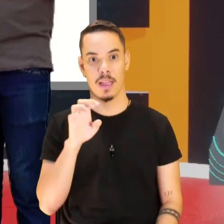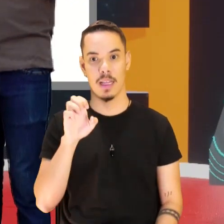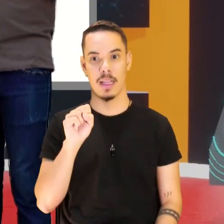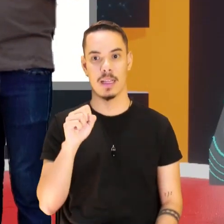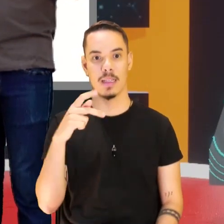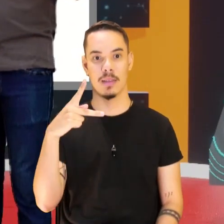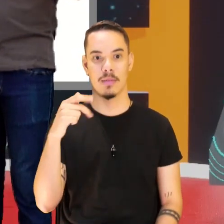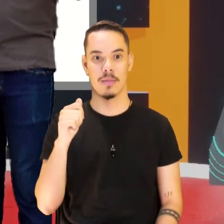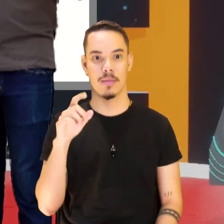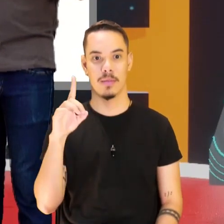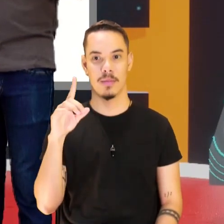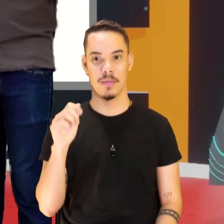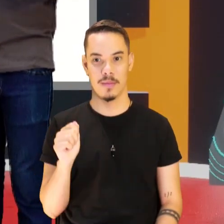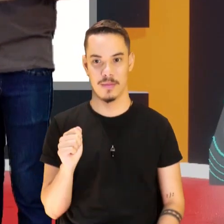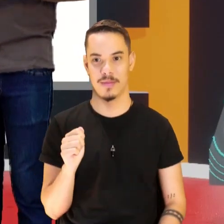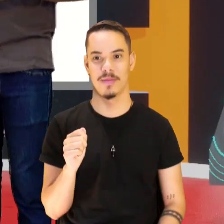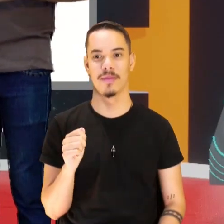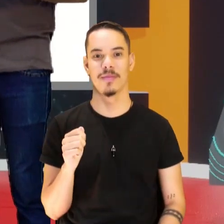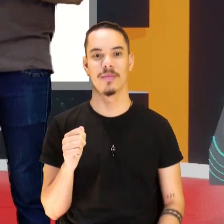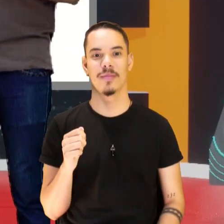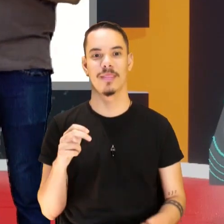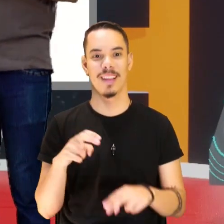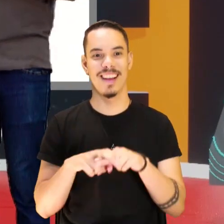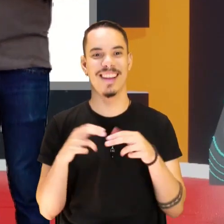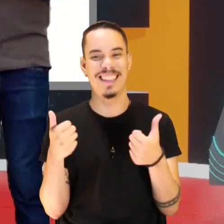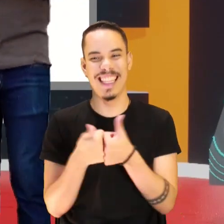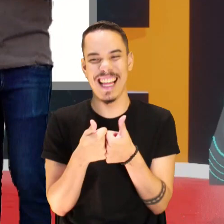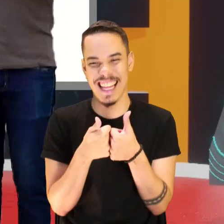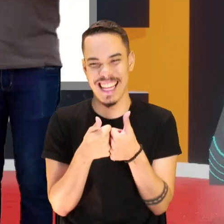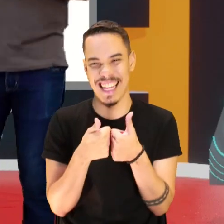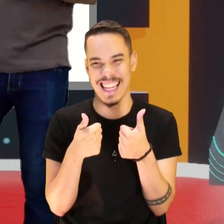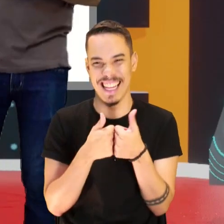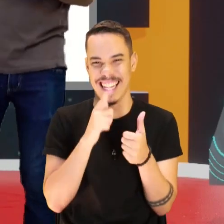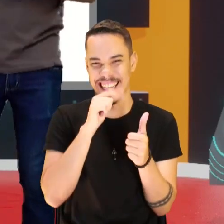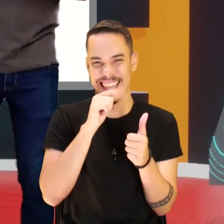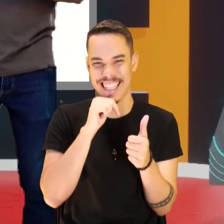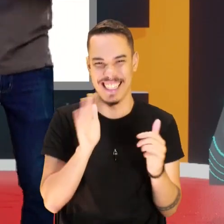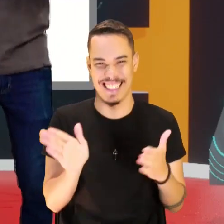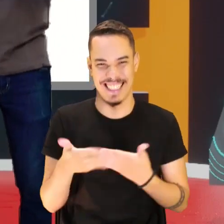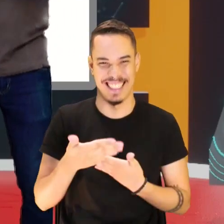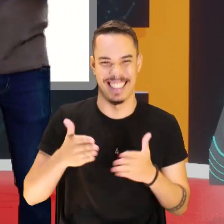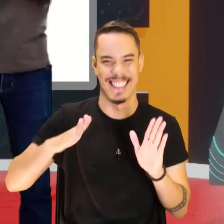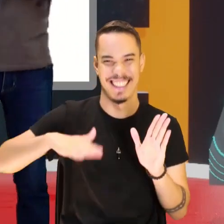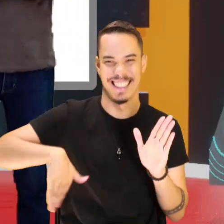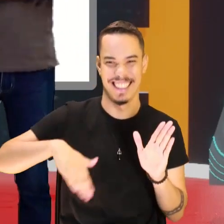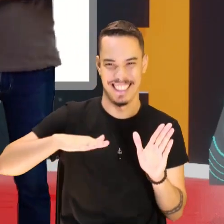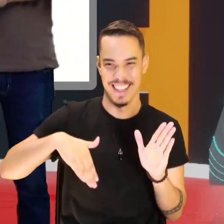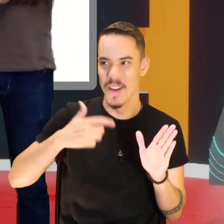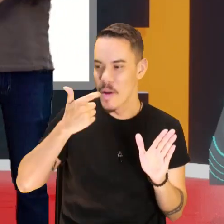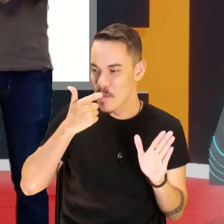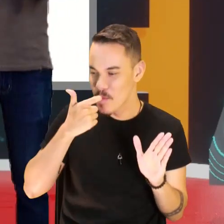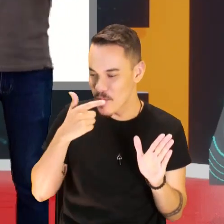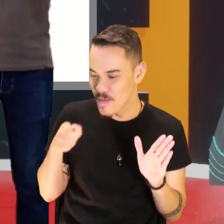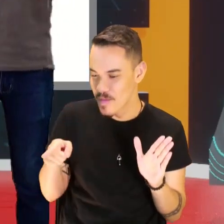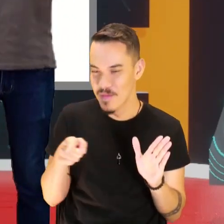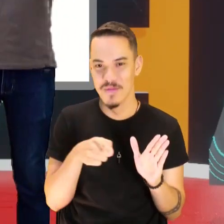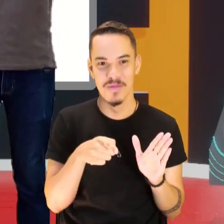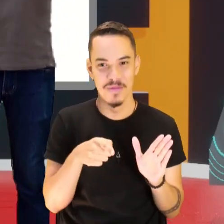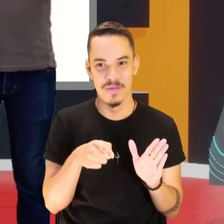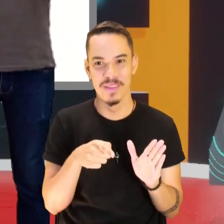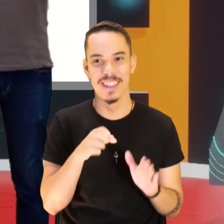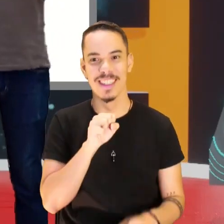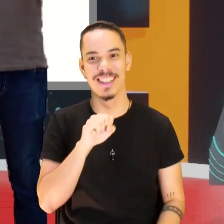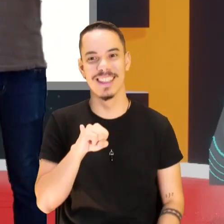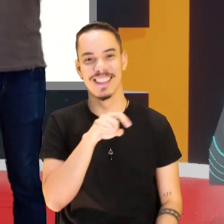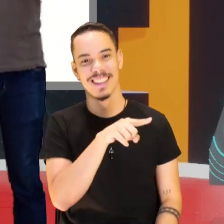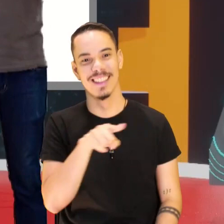não sei na sua casa tá lá em casa eu vou levar para o sítio perto da piscina tá pertinho da piscina Quem viu